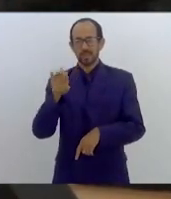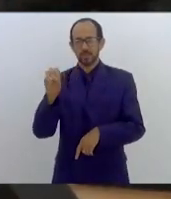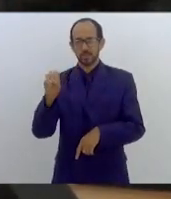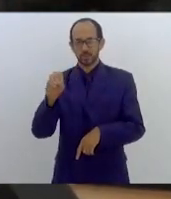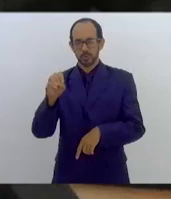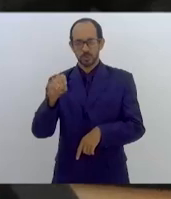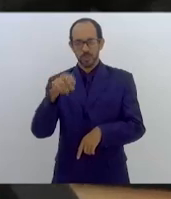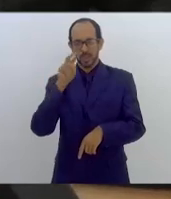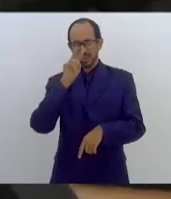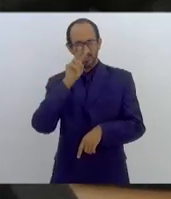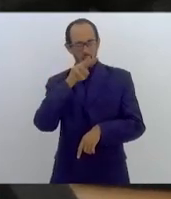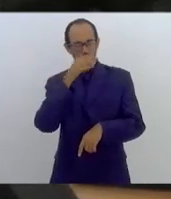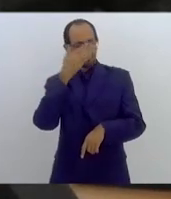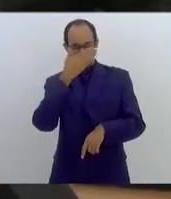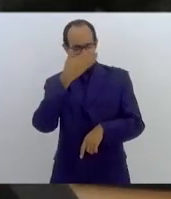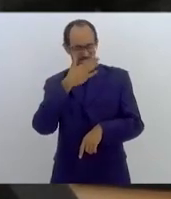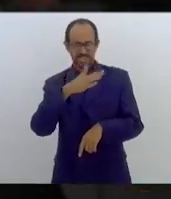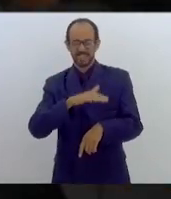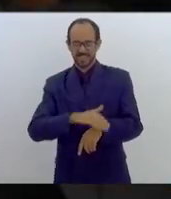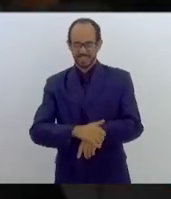aí.